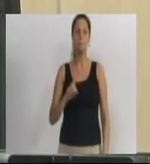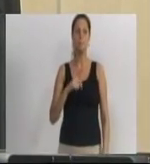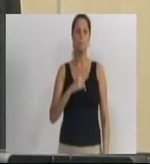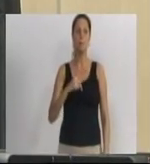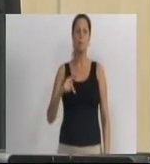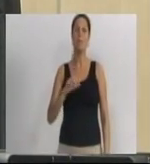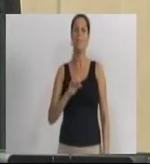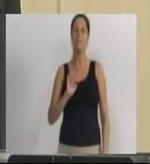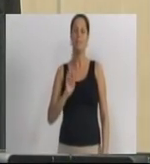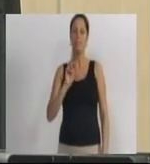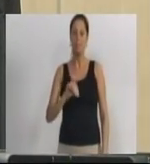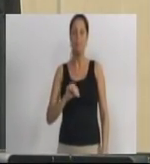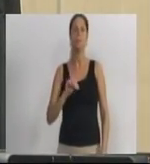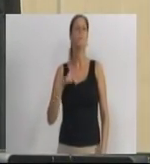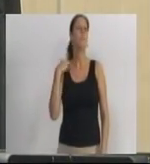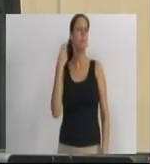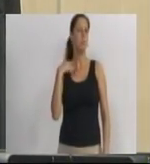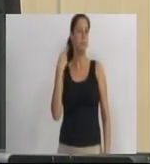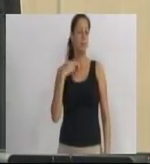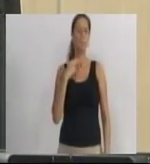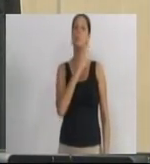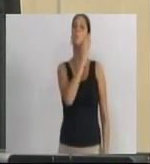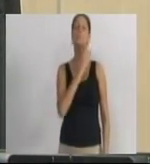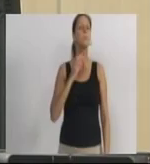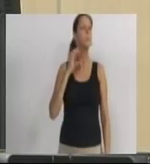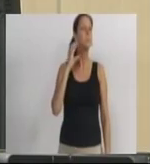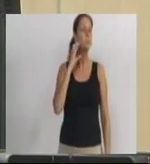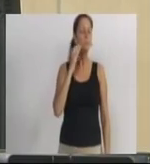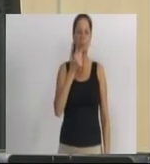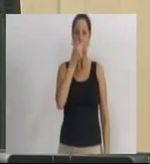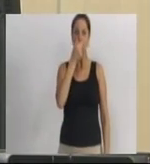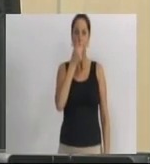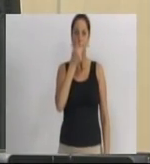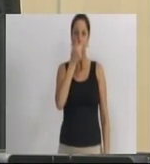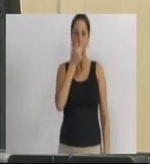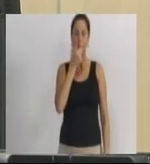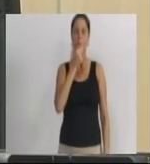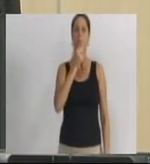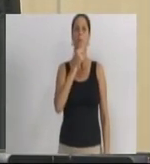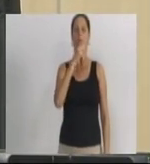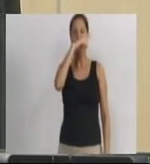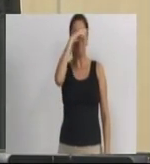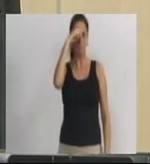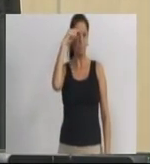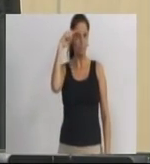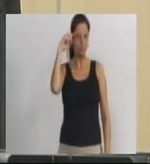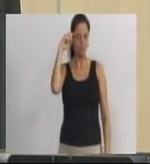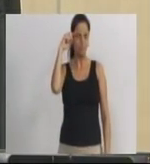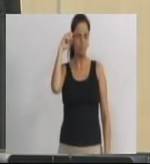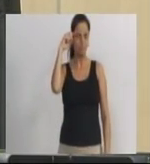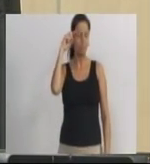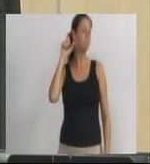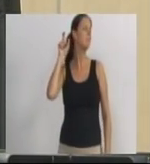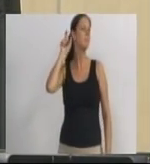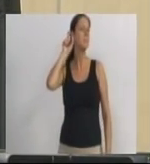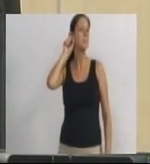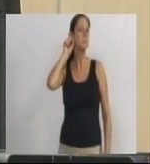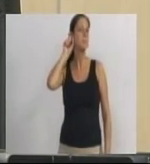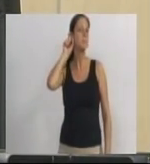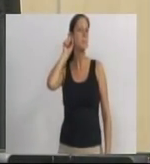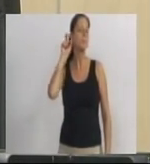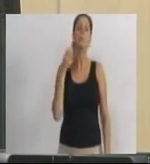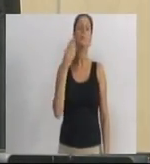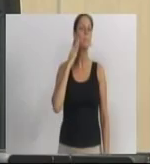DEM, vereador César Sim, vereador Odemar Becker, vereador Marcos da Rosa, vereador Jens Jürg Mantel, vereador